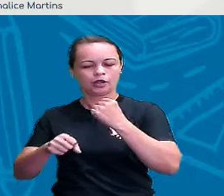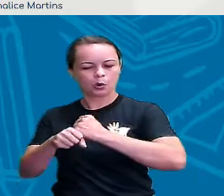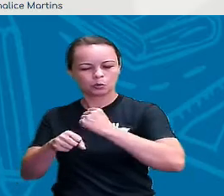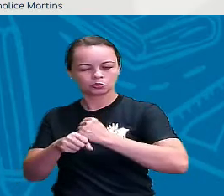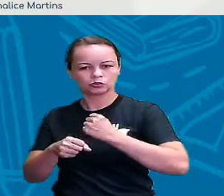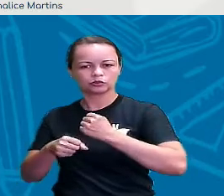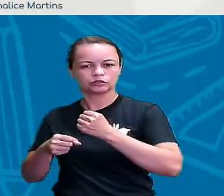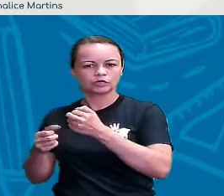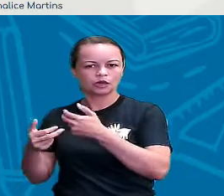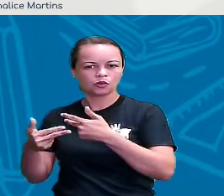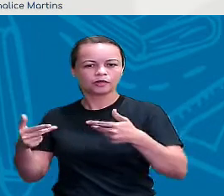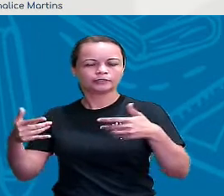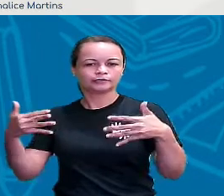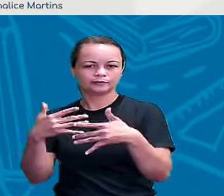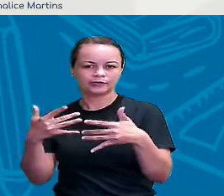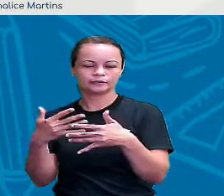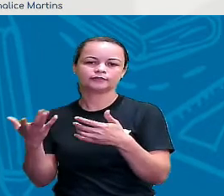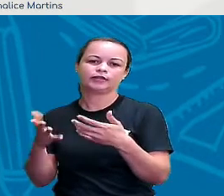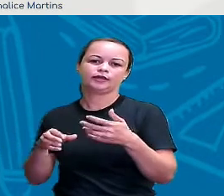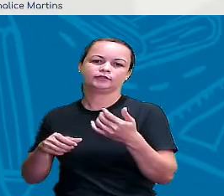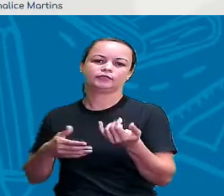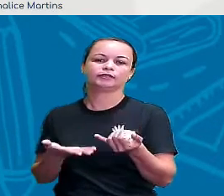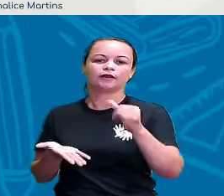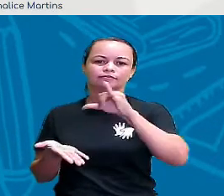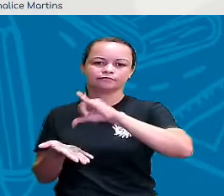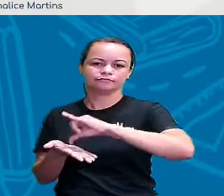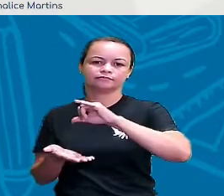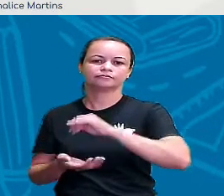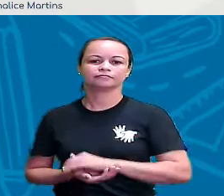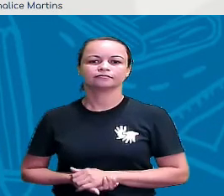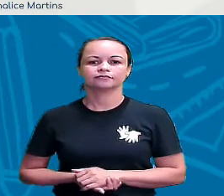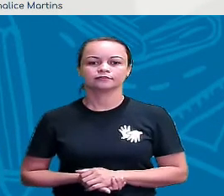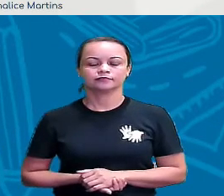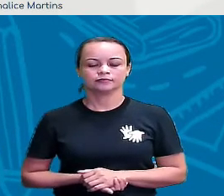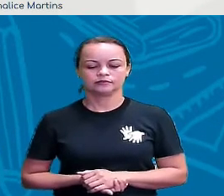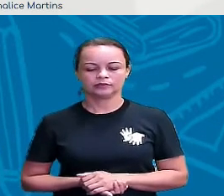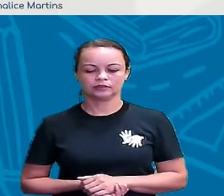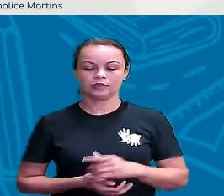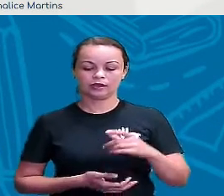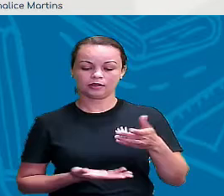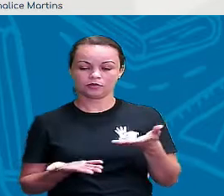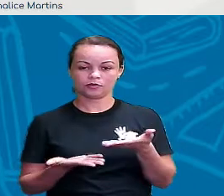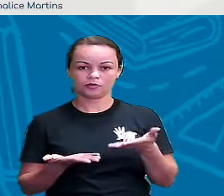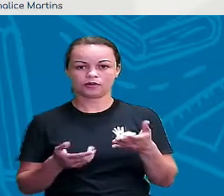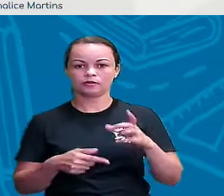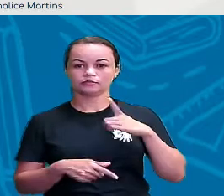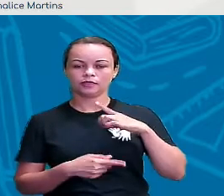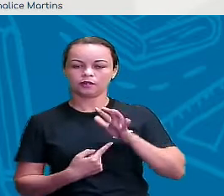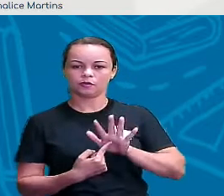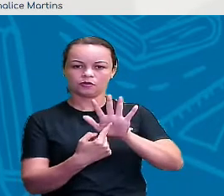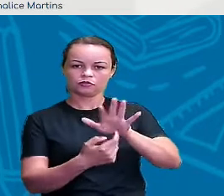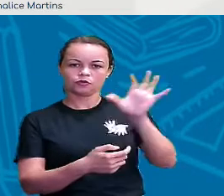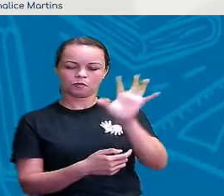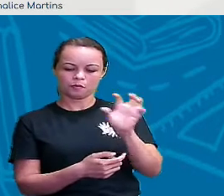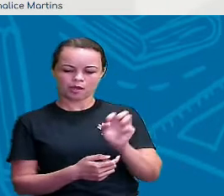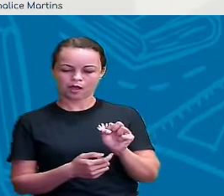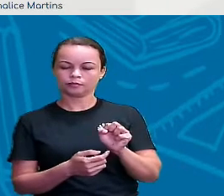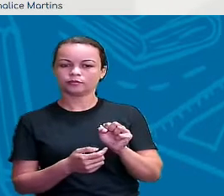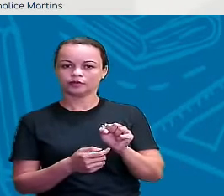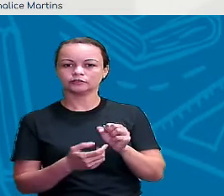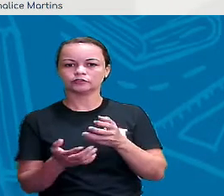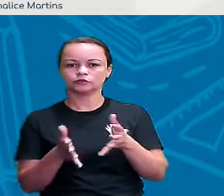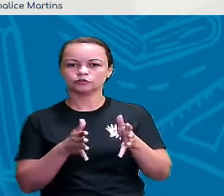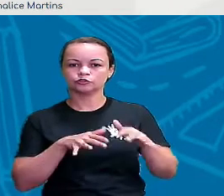construção da nossa capital. Aqui a gente tem um mapa, né, de fluxo migratório, ou seja,